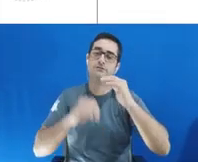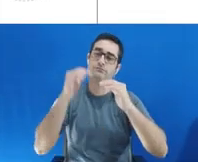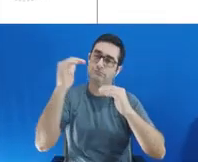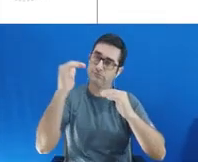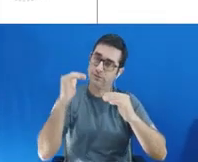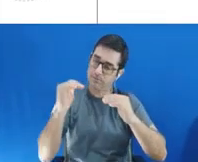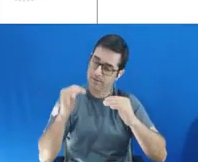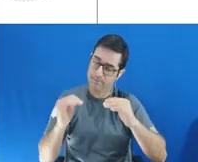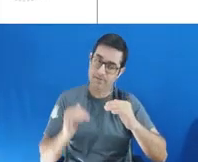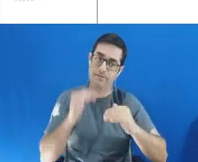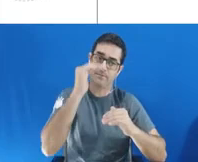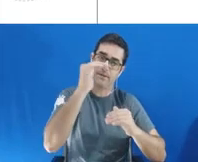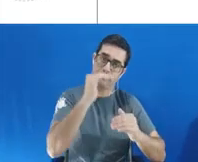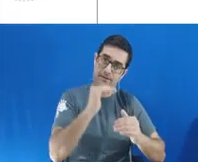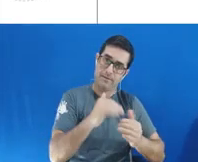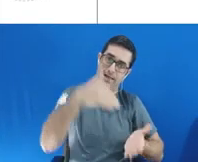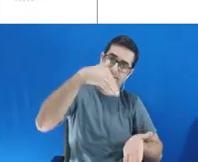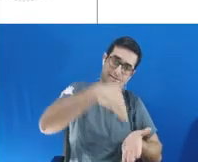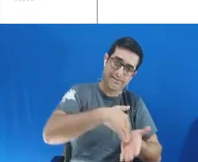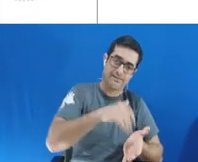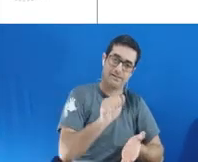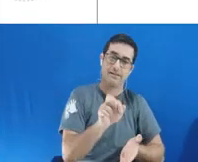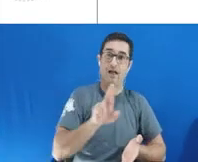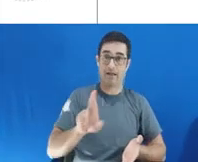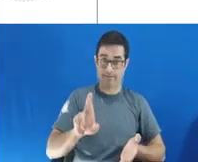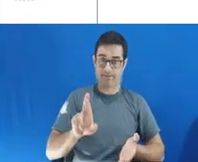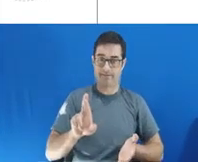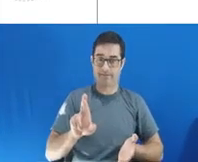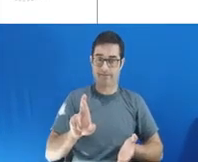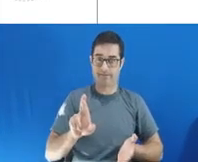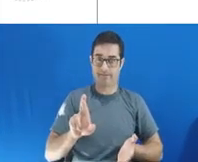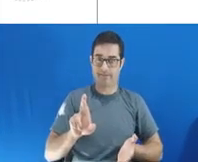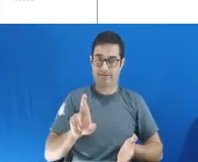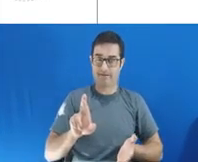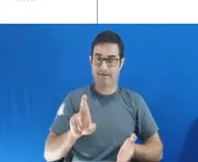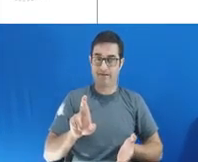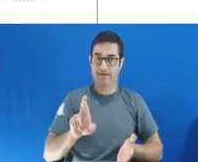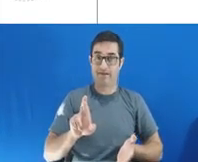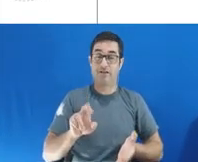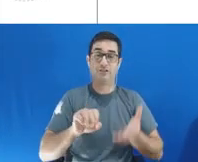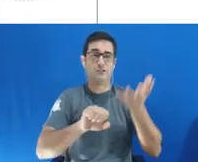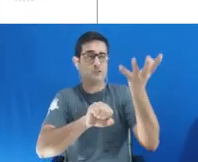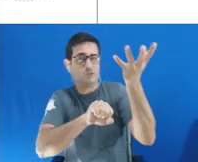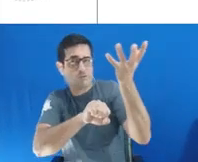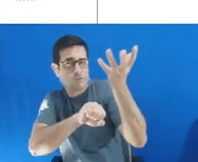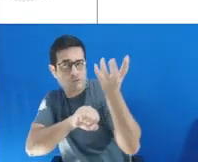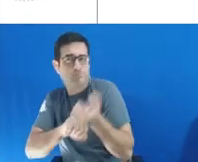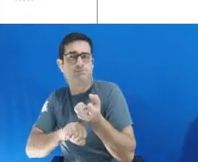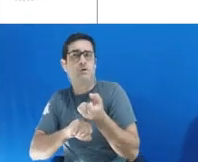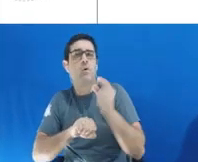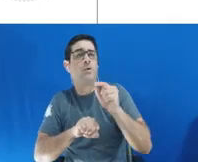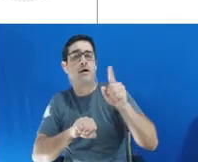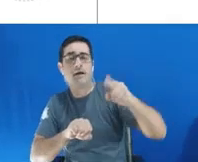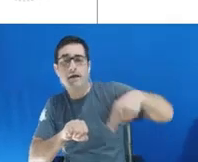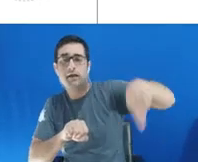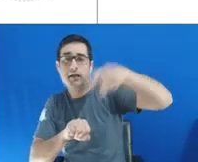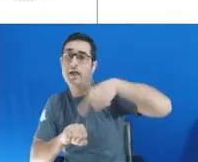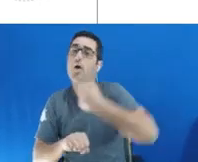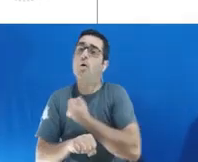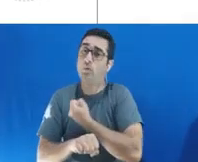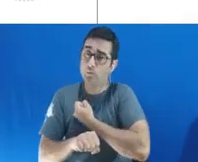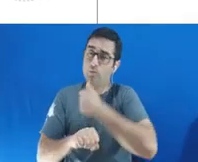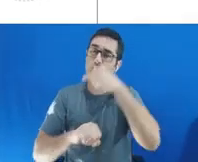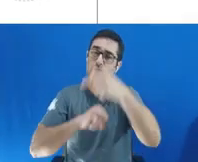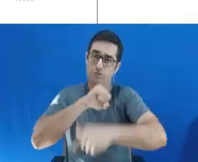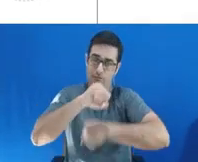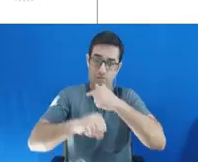ainda, até chegar ao argônio. Então, em um período, a carga nuclear efetiva acompanha o número atômico,